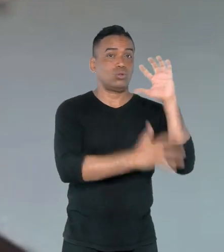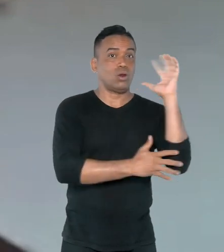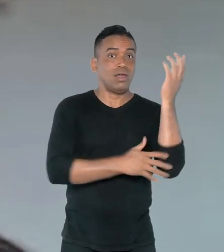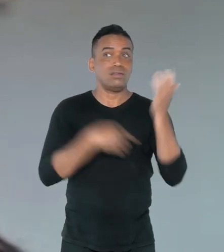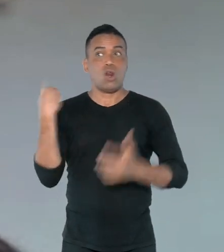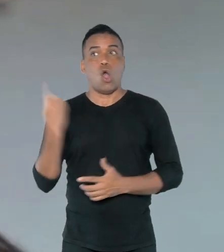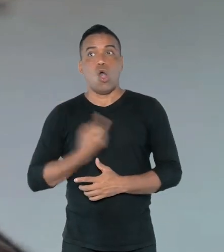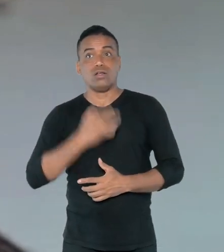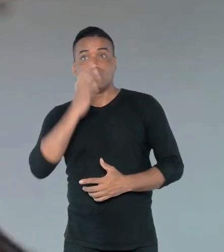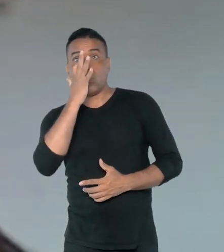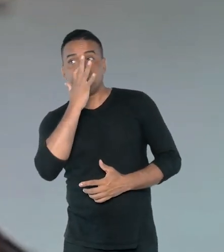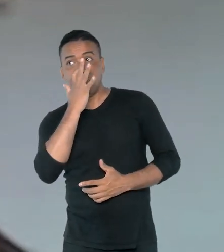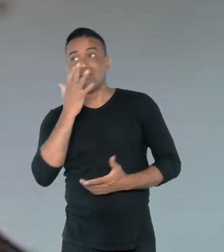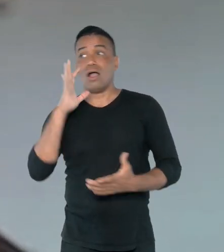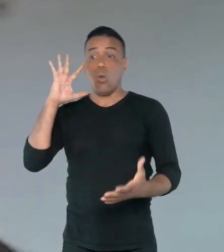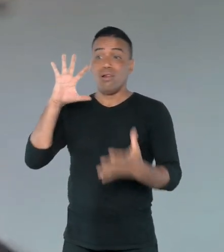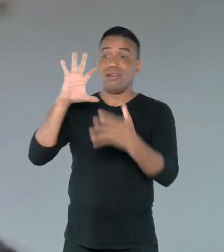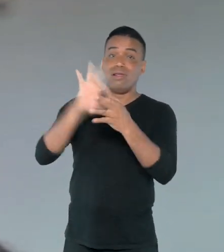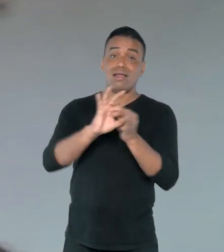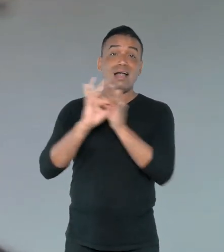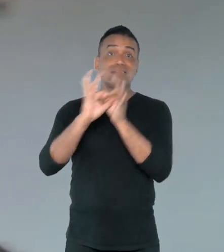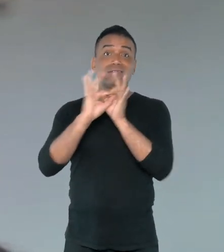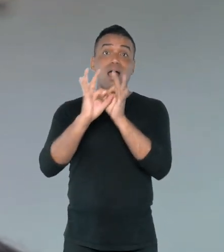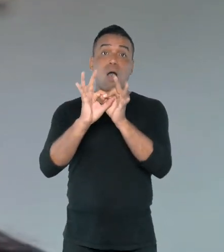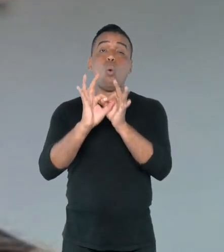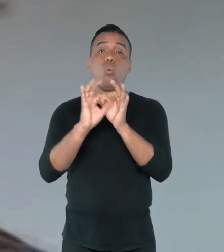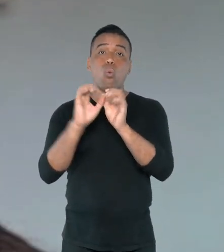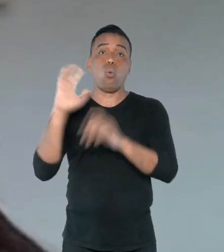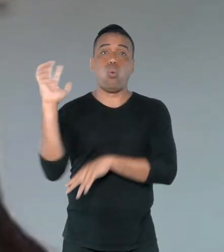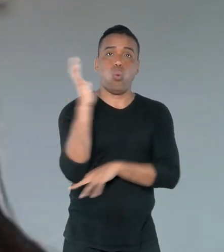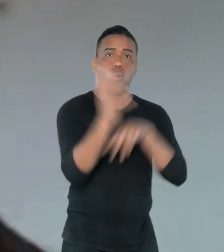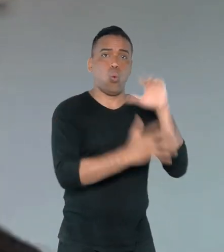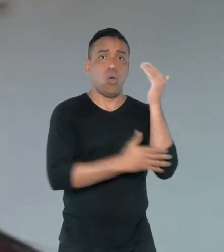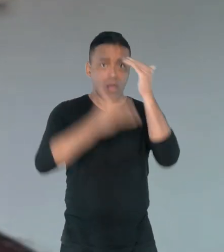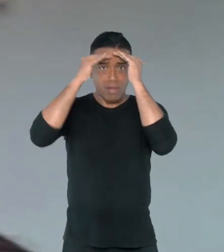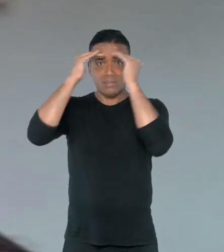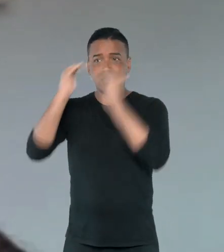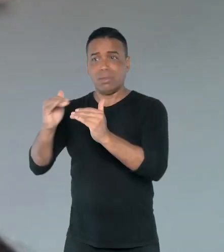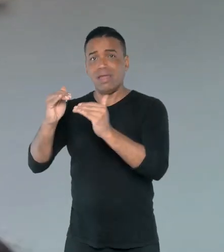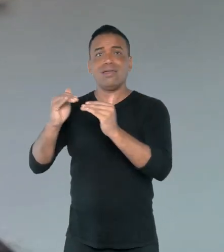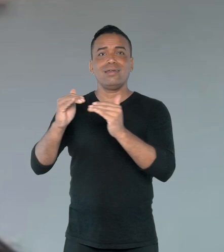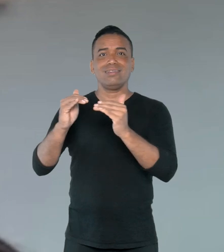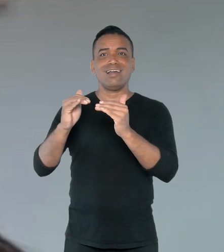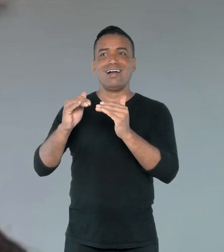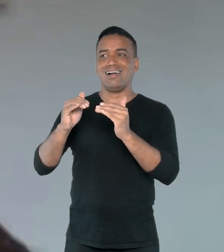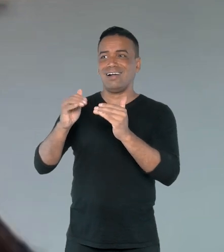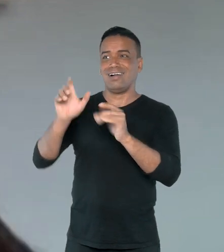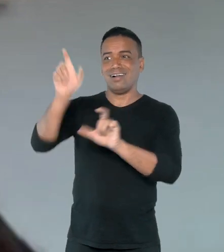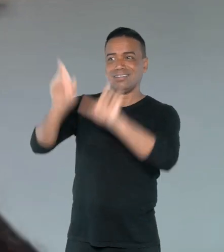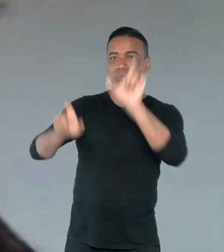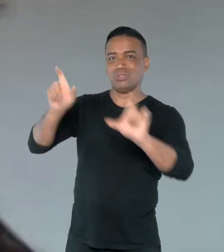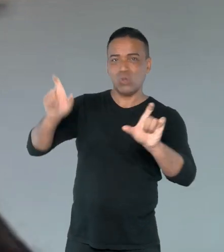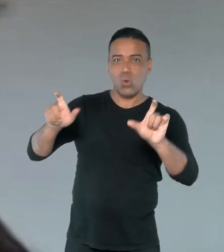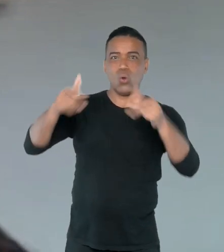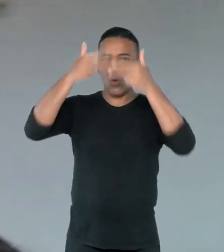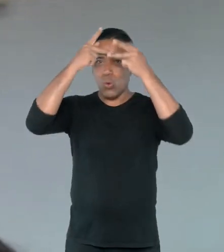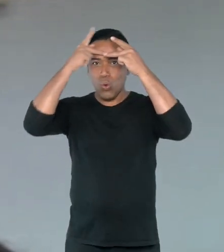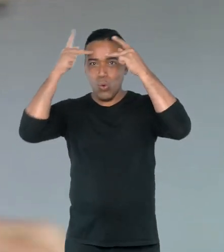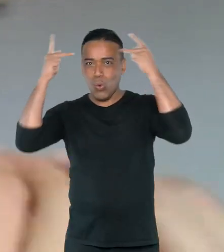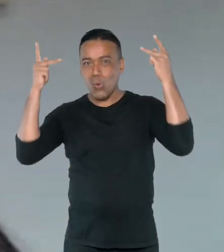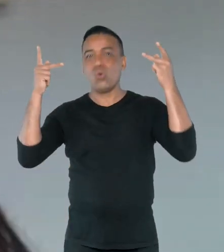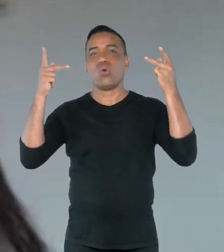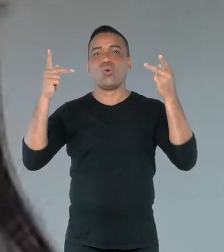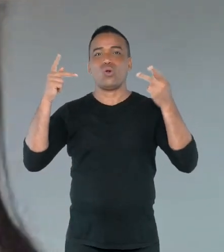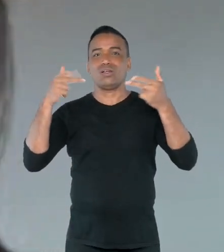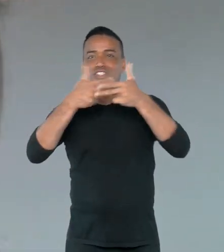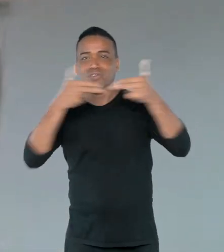na forma como a gente se conecta com ela, na forma como a gente respeita o outro, como a gente respeita a diversidade cultural,